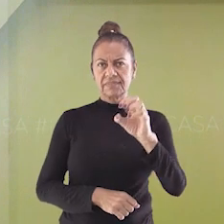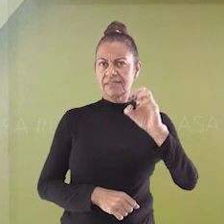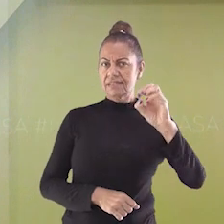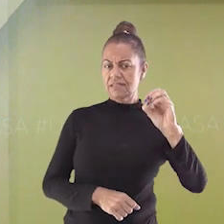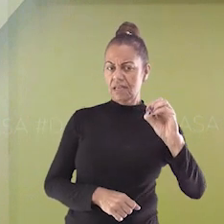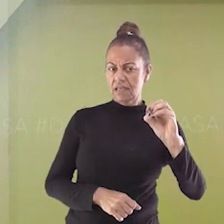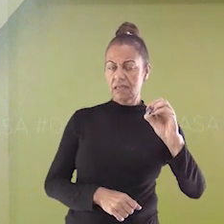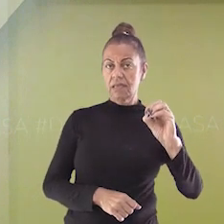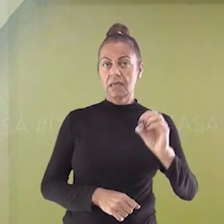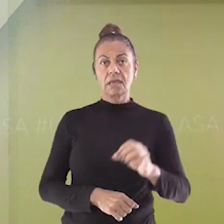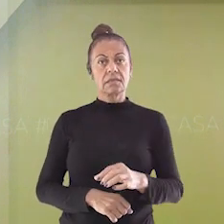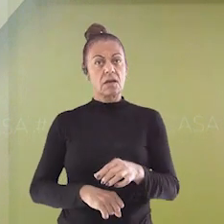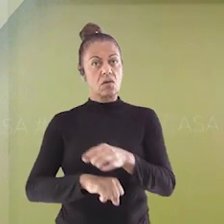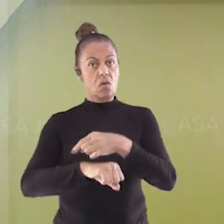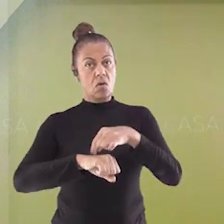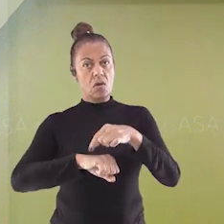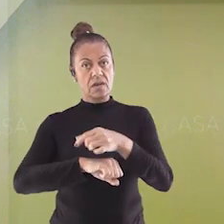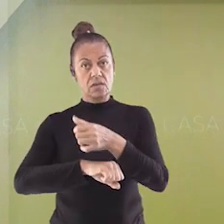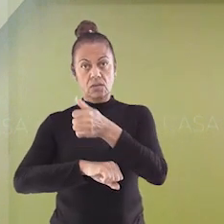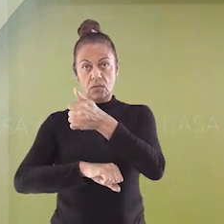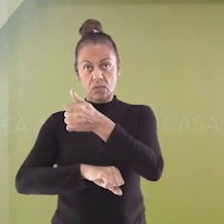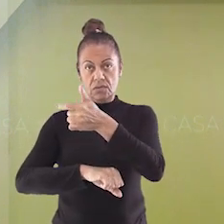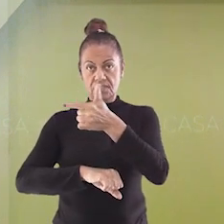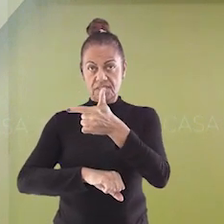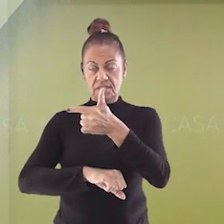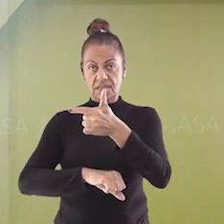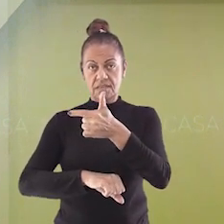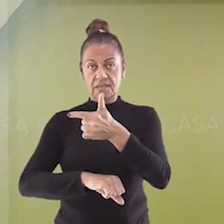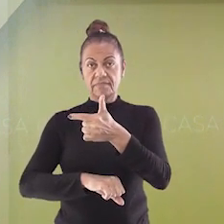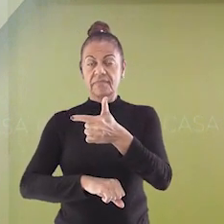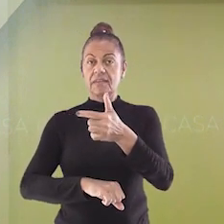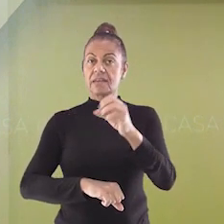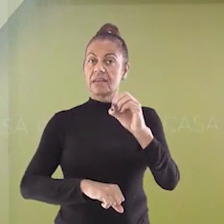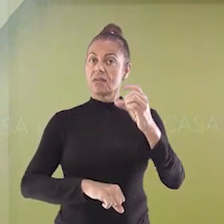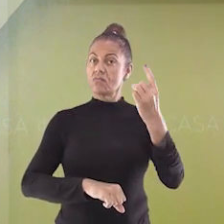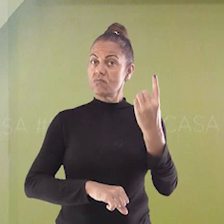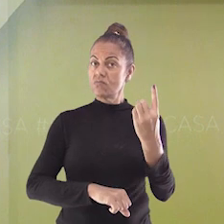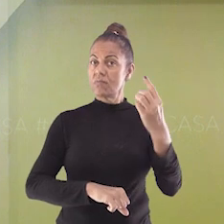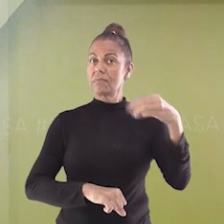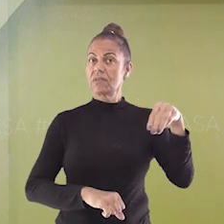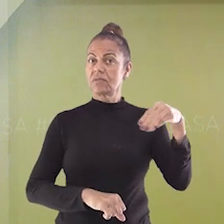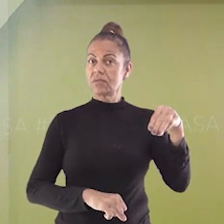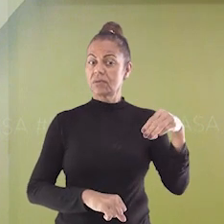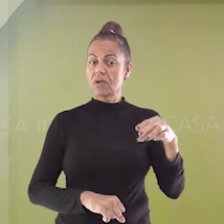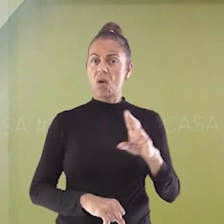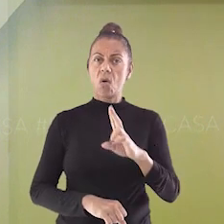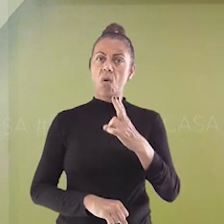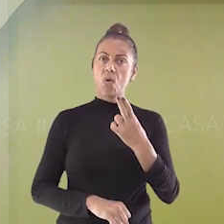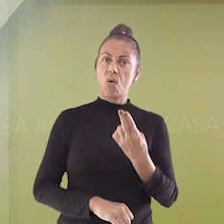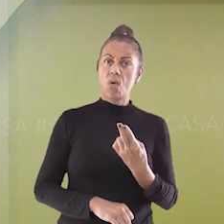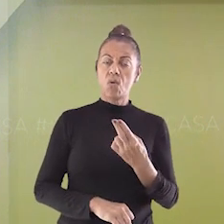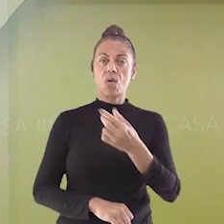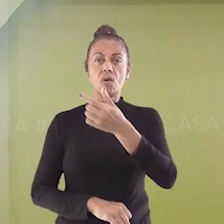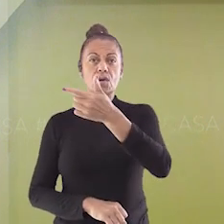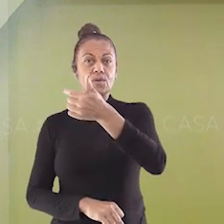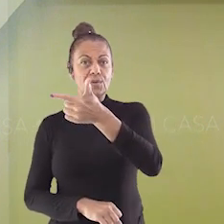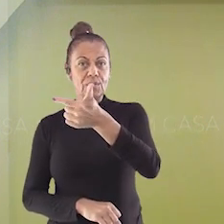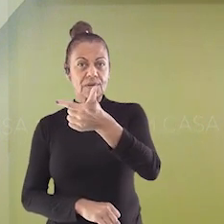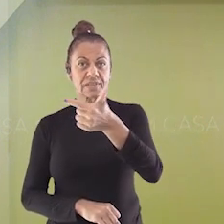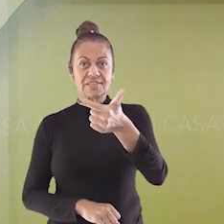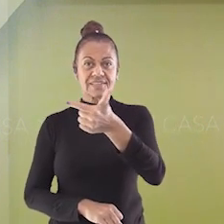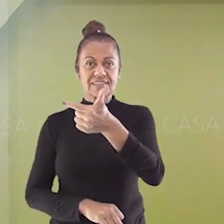são 12 horas e 1 minuto. Também podemos chamar de meio-dia o horário do